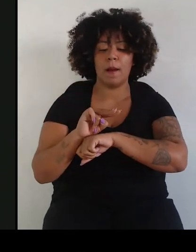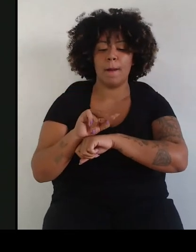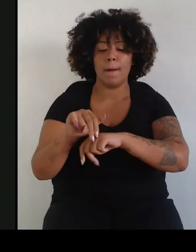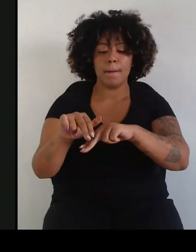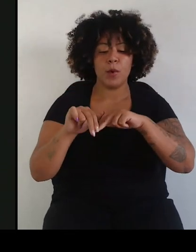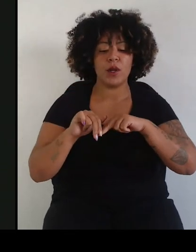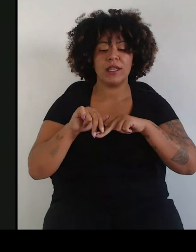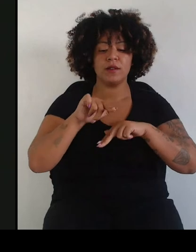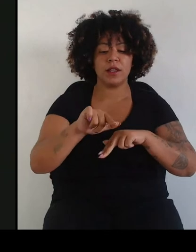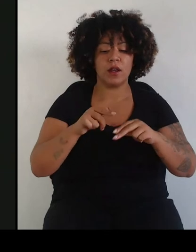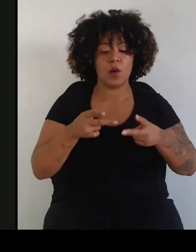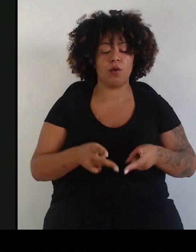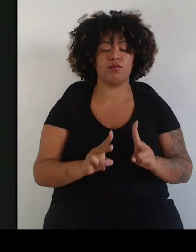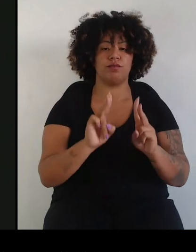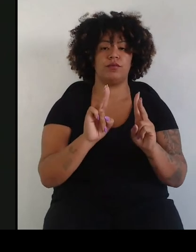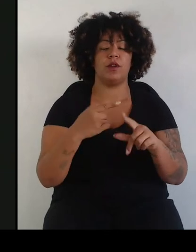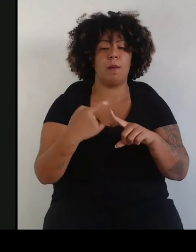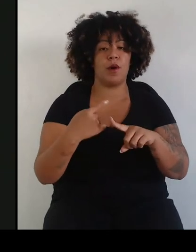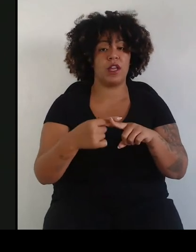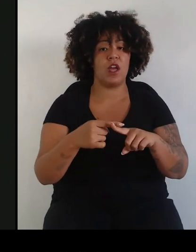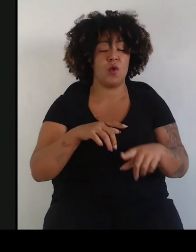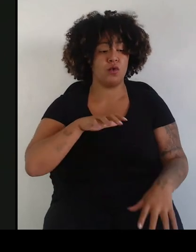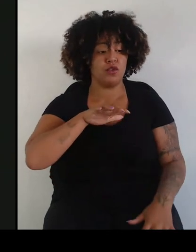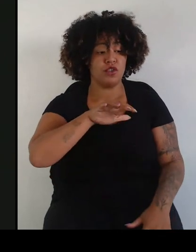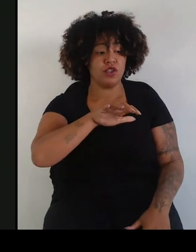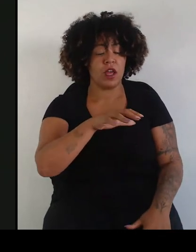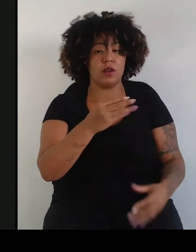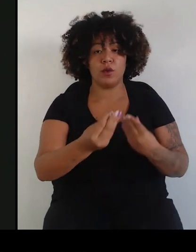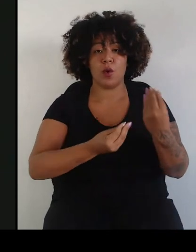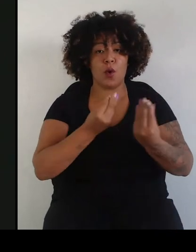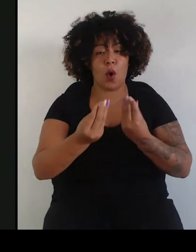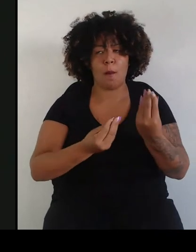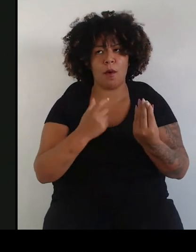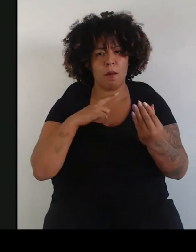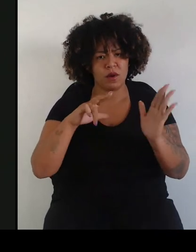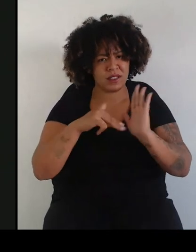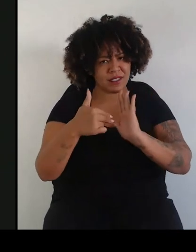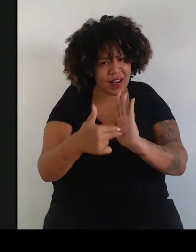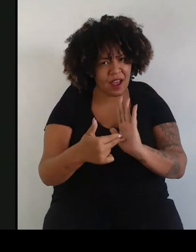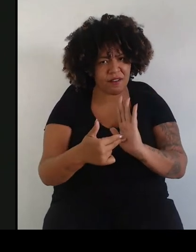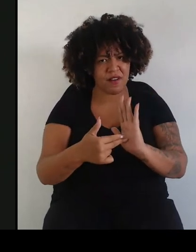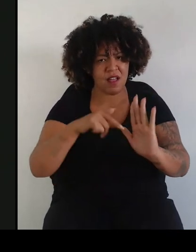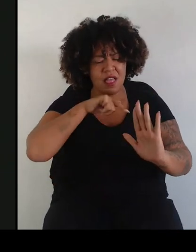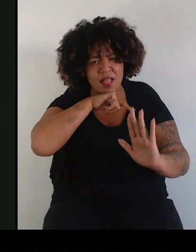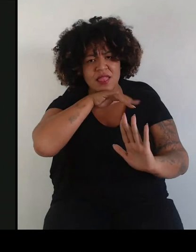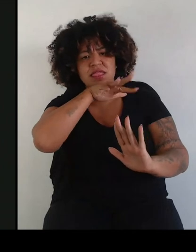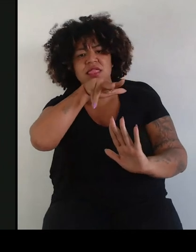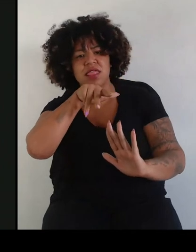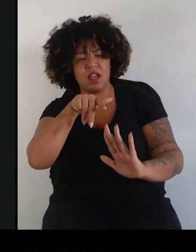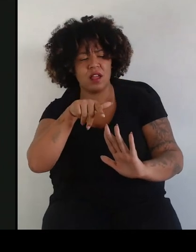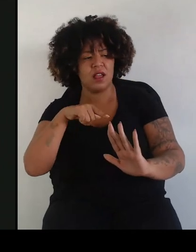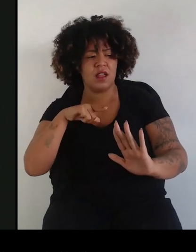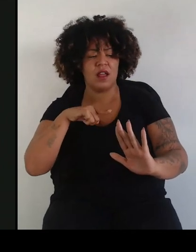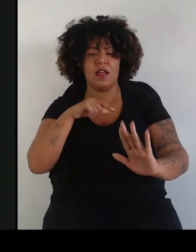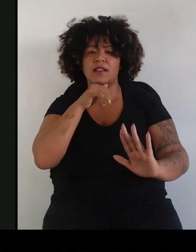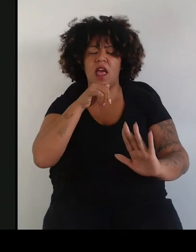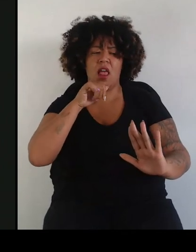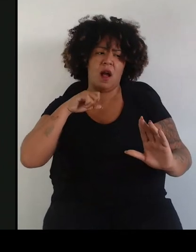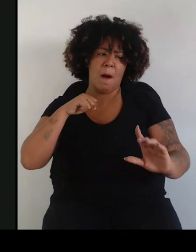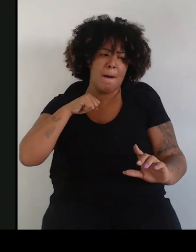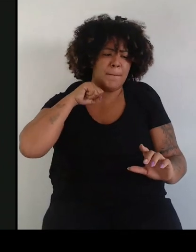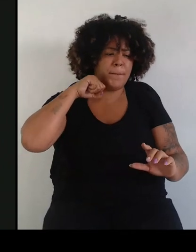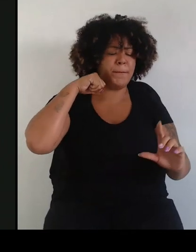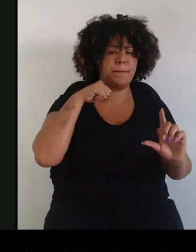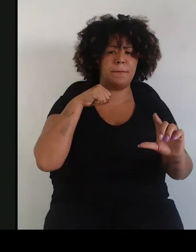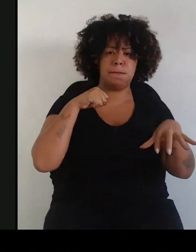porque o modo de converter feras em homens é matando-as e comendo-as e não há coisa mais